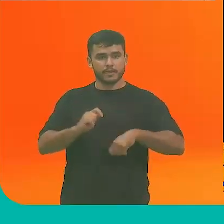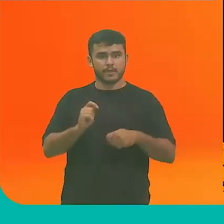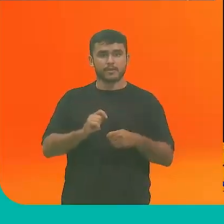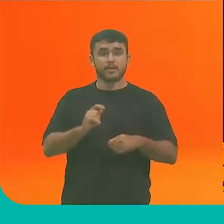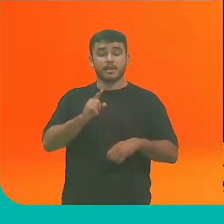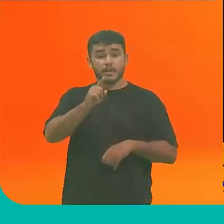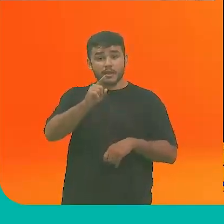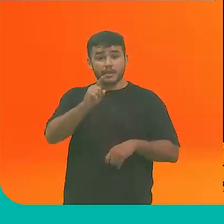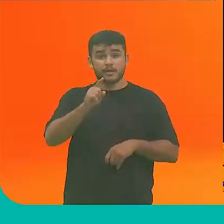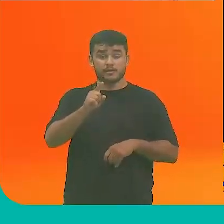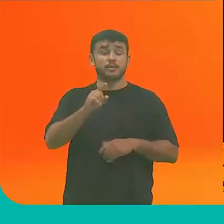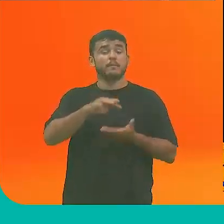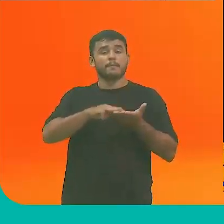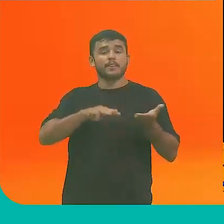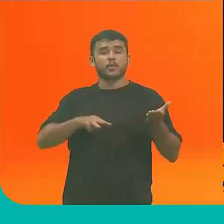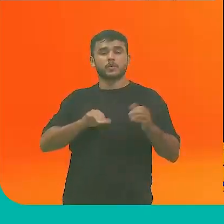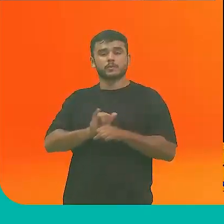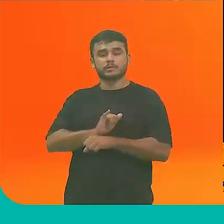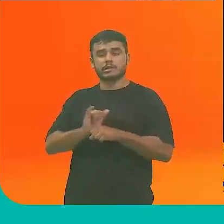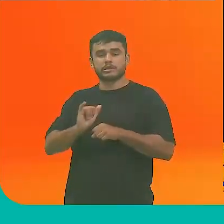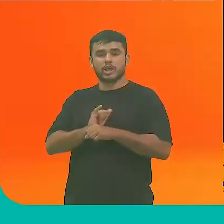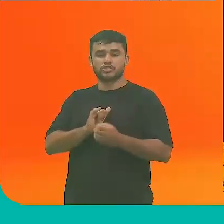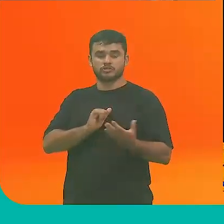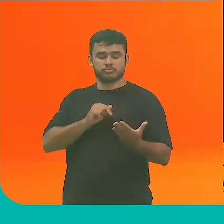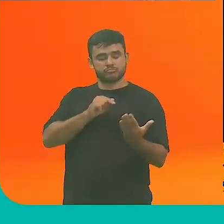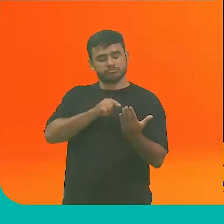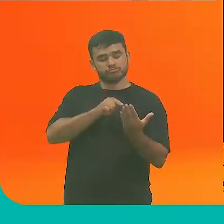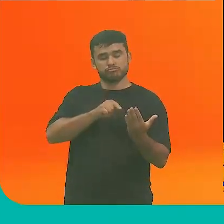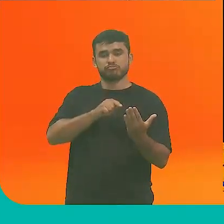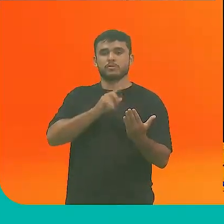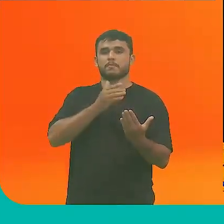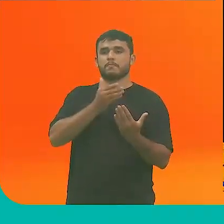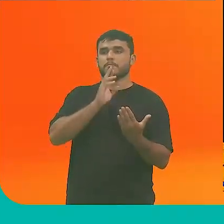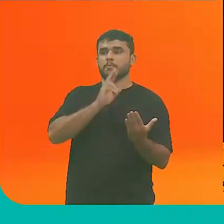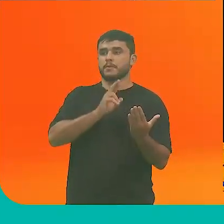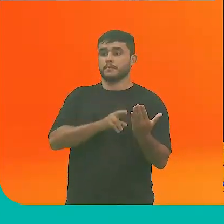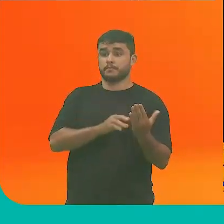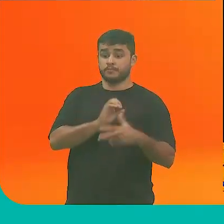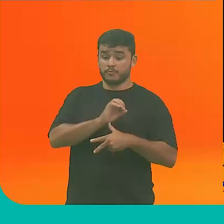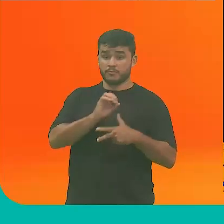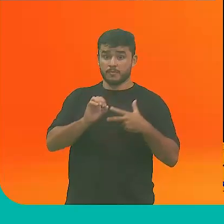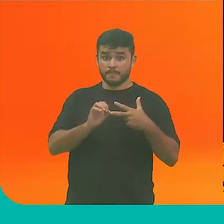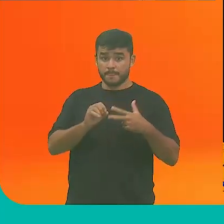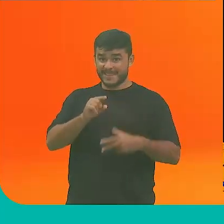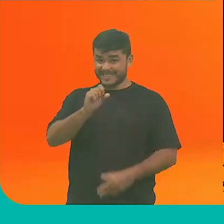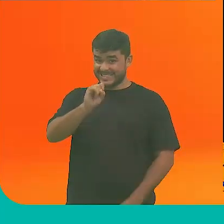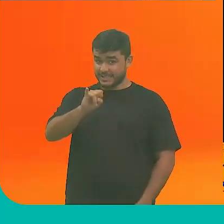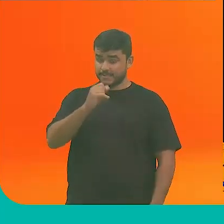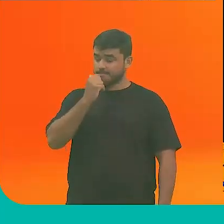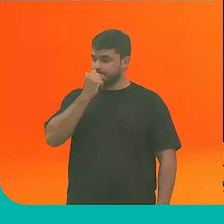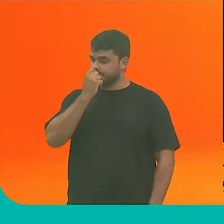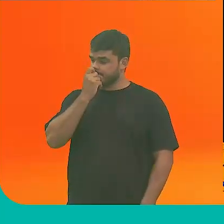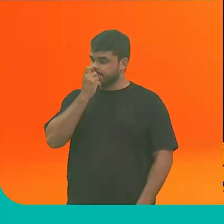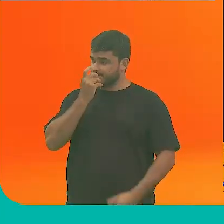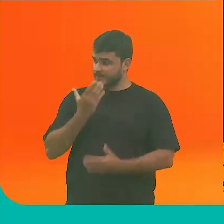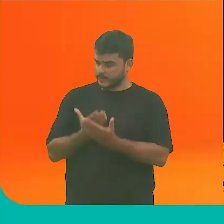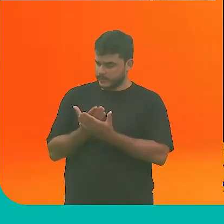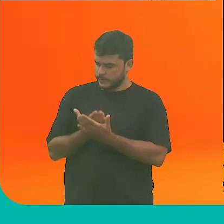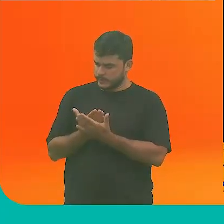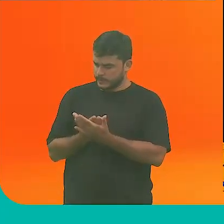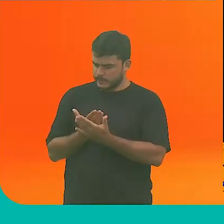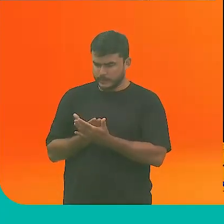que é muito relevante. Quanto mais você está preparado para a